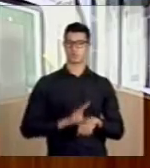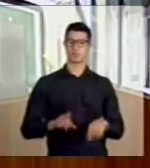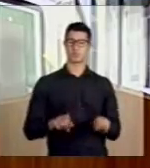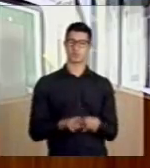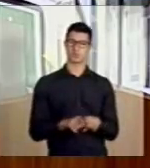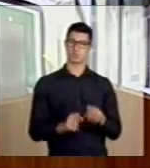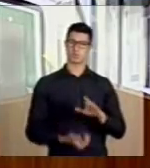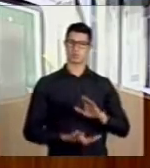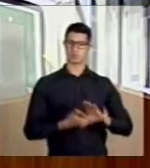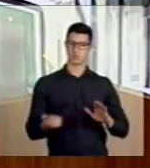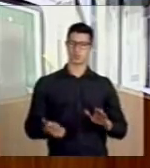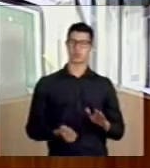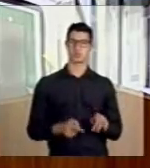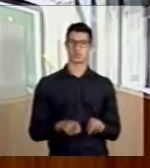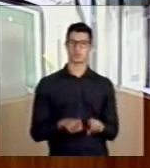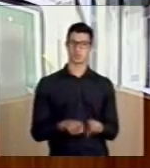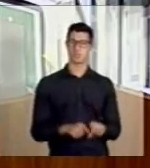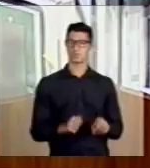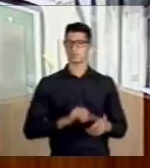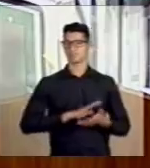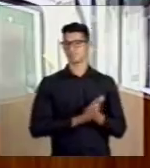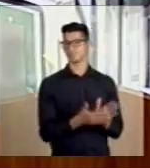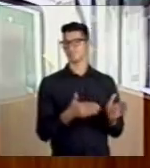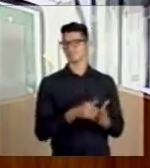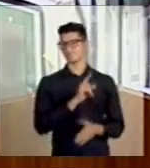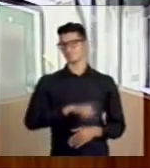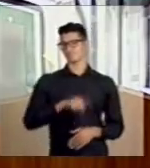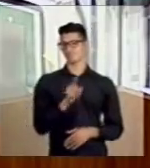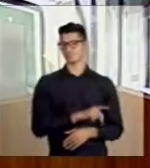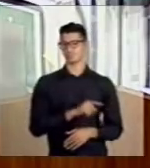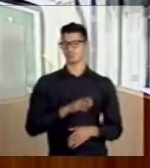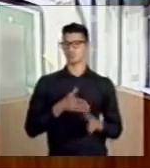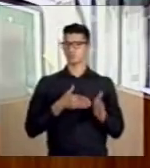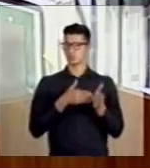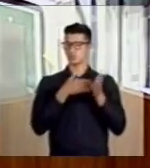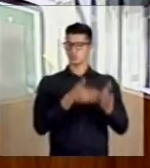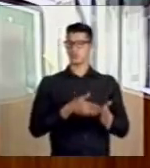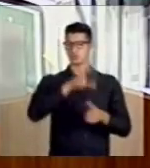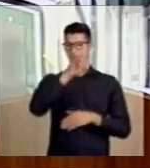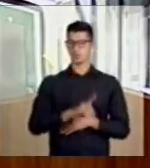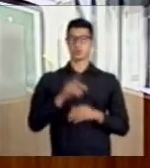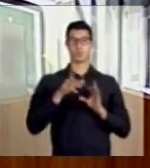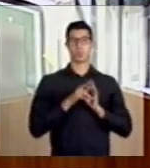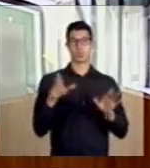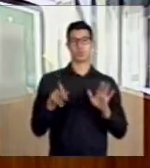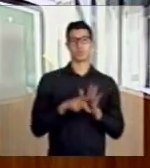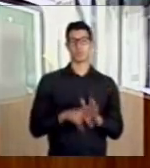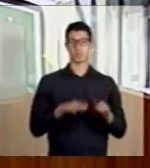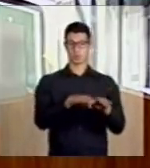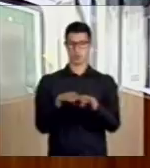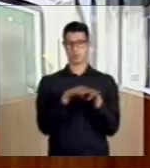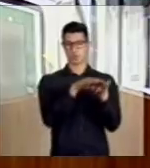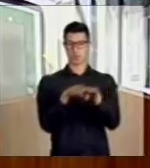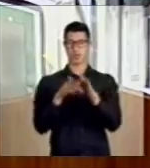a supressão, a frustração e a aniquilação de direitos fundamentais, como o livre exercício da igualdade e